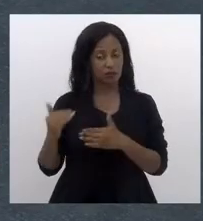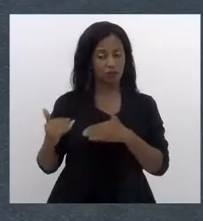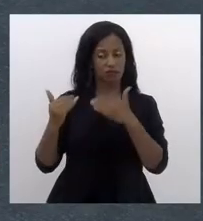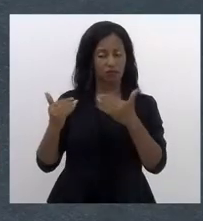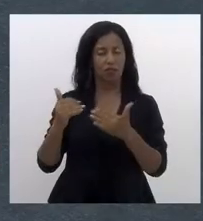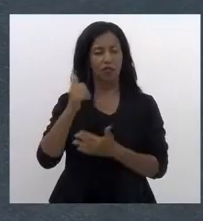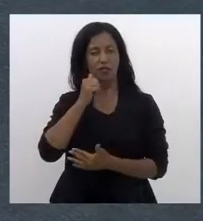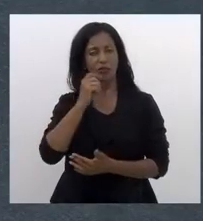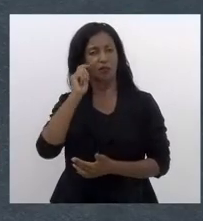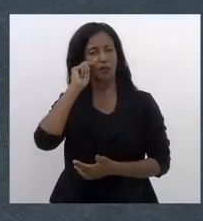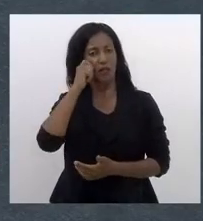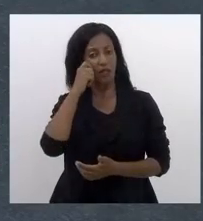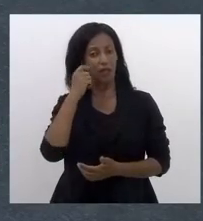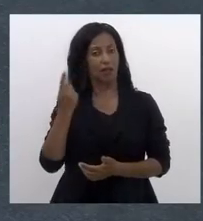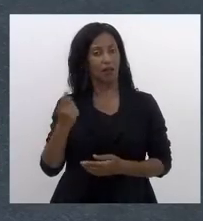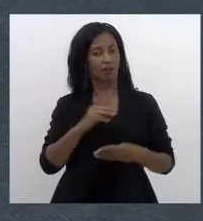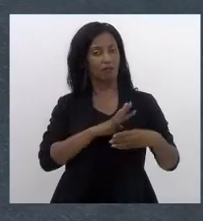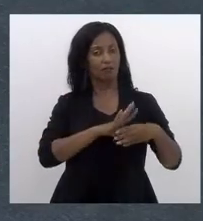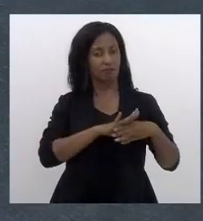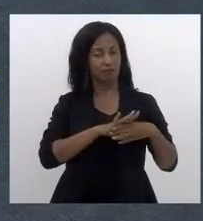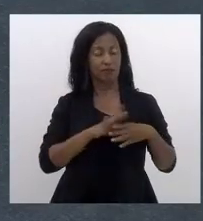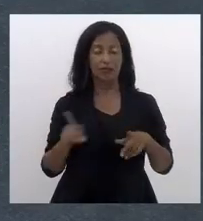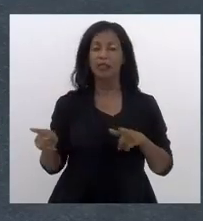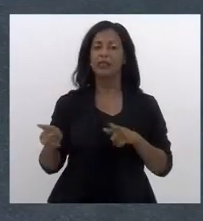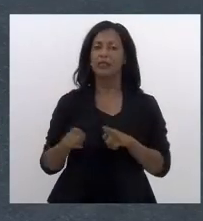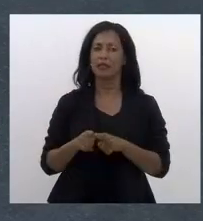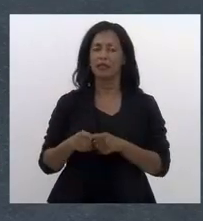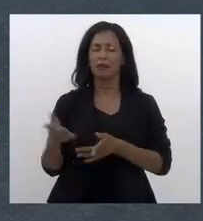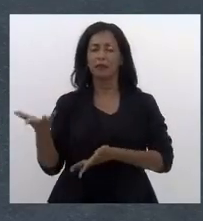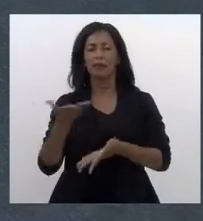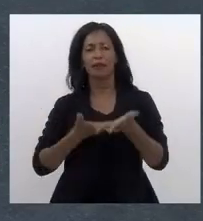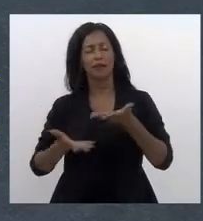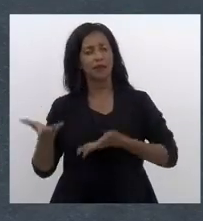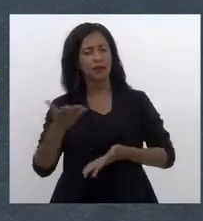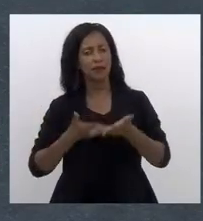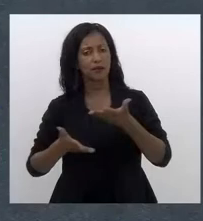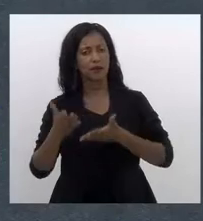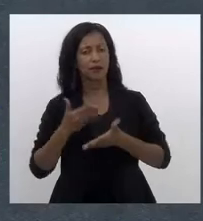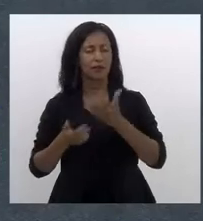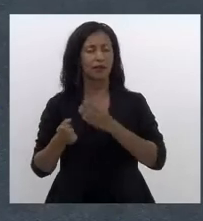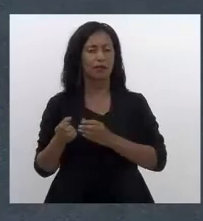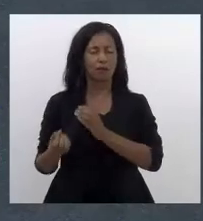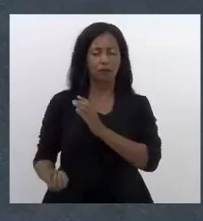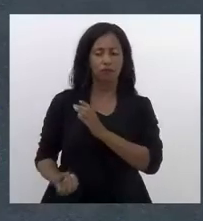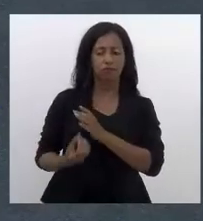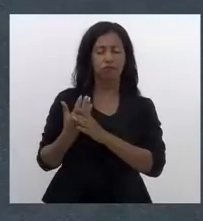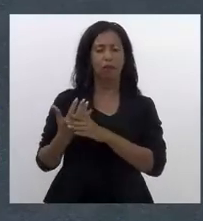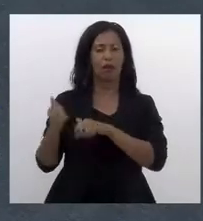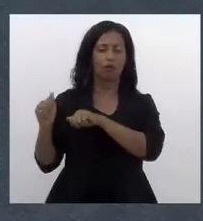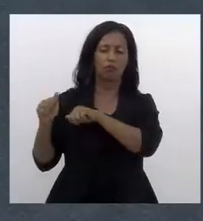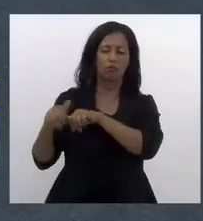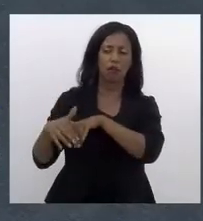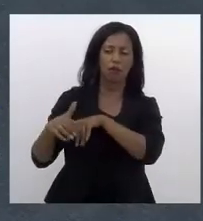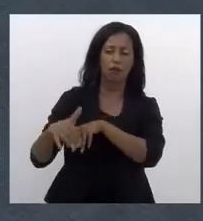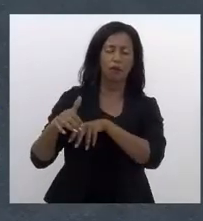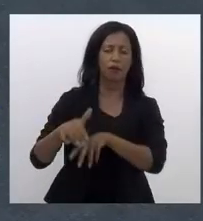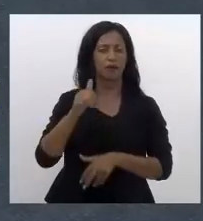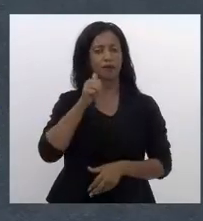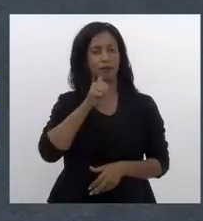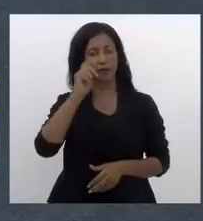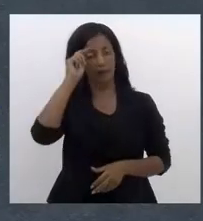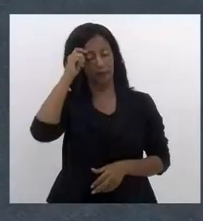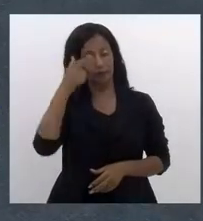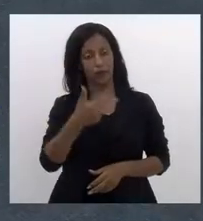mulheres negras ali em Caxias, e também foi uma das participantes na construção da marcha das mulheres negras